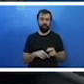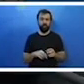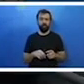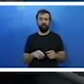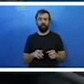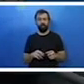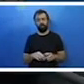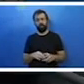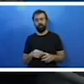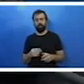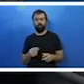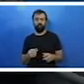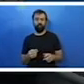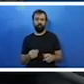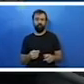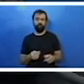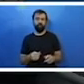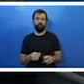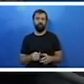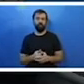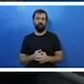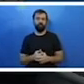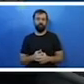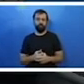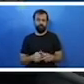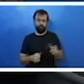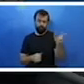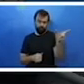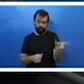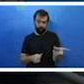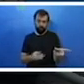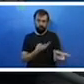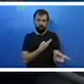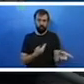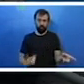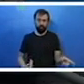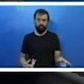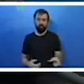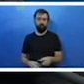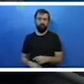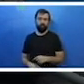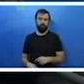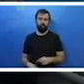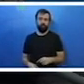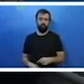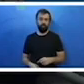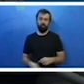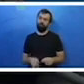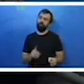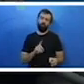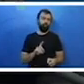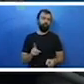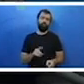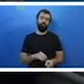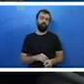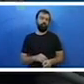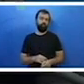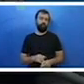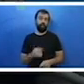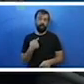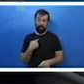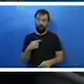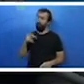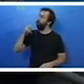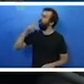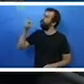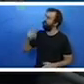absurdos desses impostos. Será que foi o governador-geral? Não, ele contou para o rei